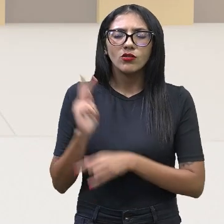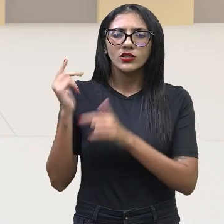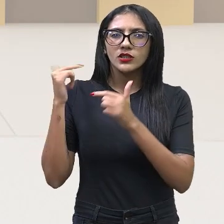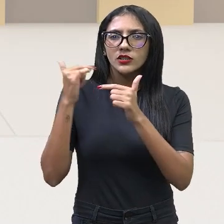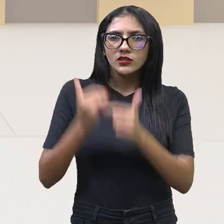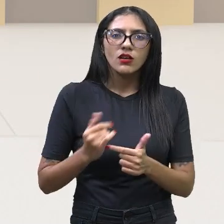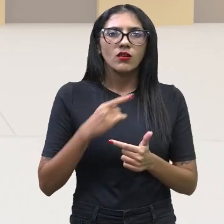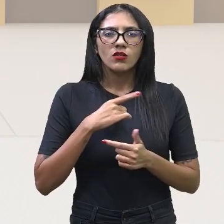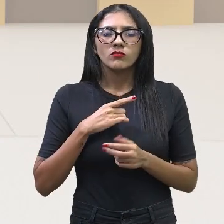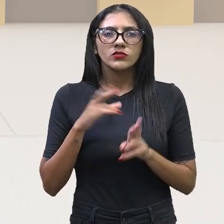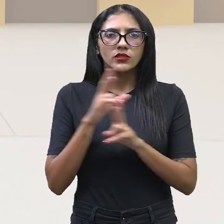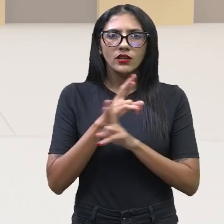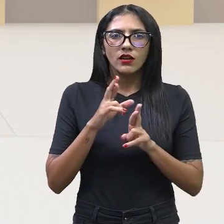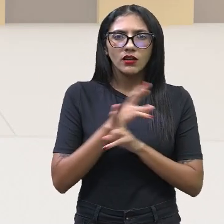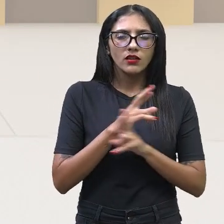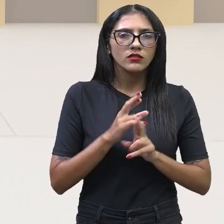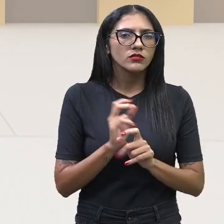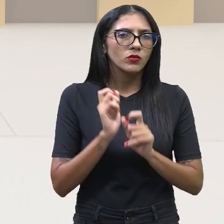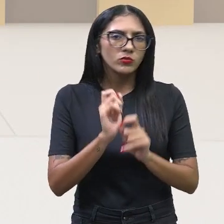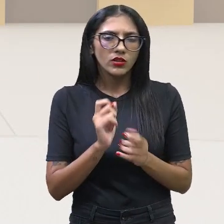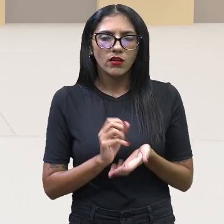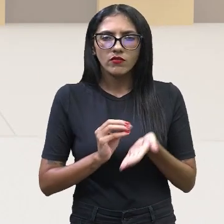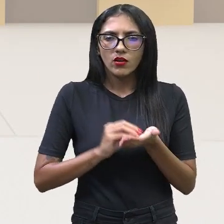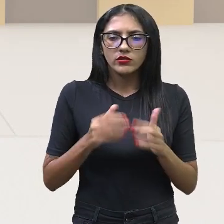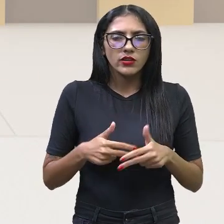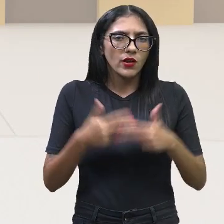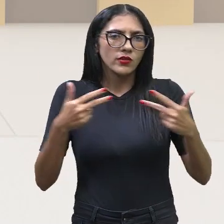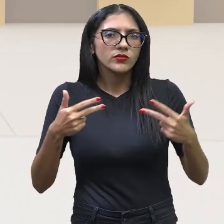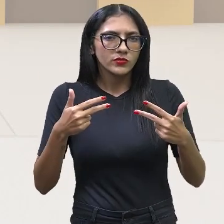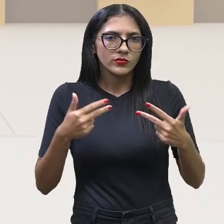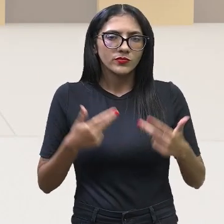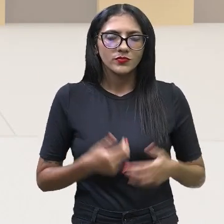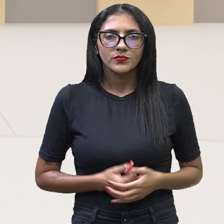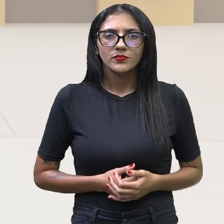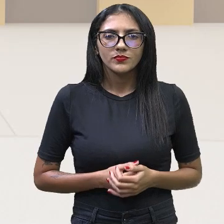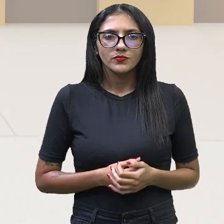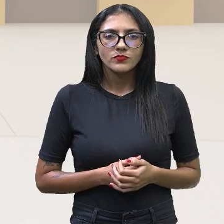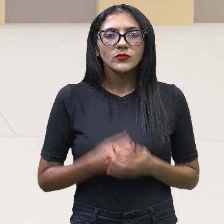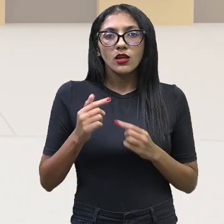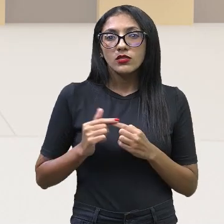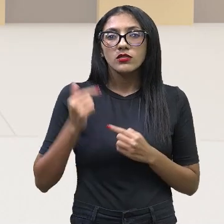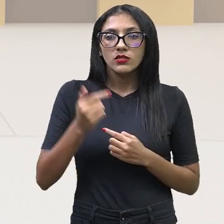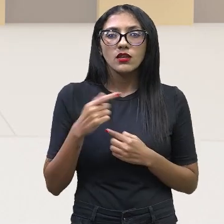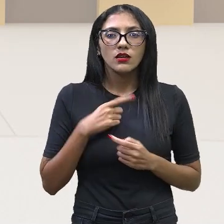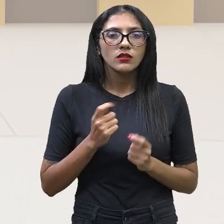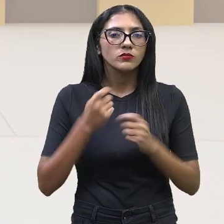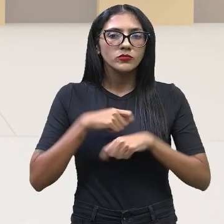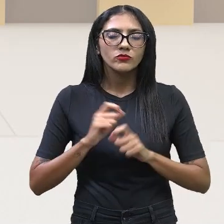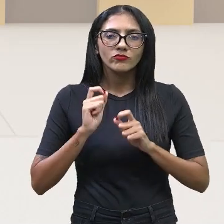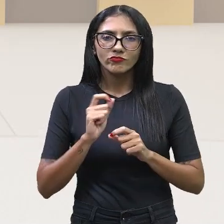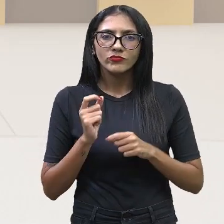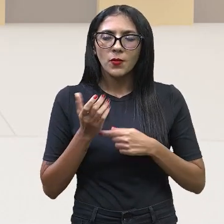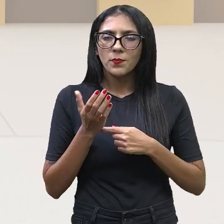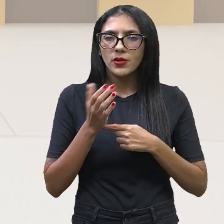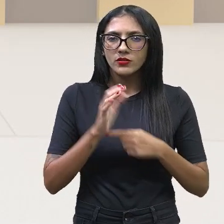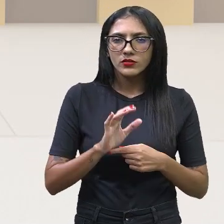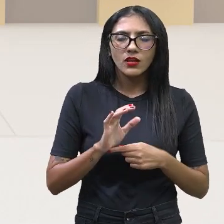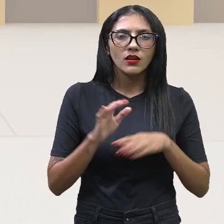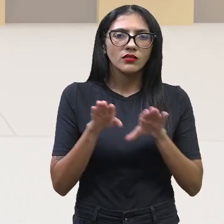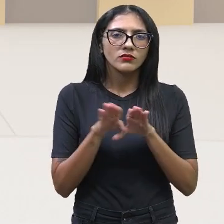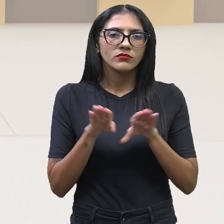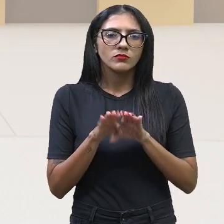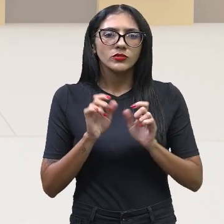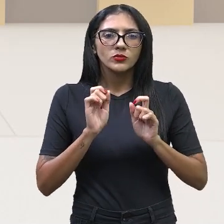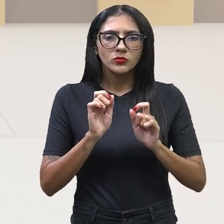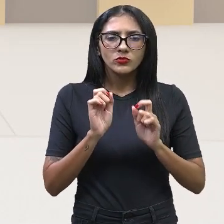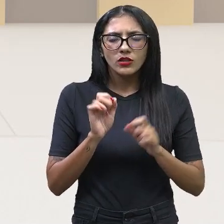perpetuam visões racistas e antiétnicas no mundo. A partir daí, você começa a tanto apresentar como a